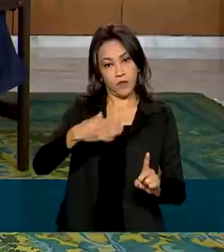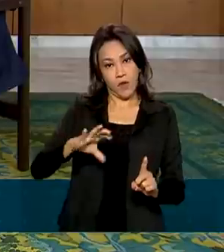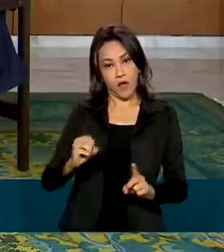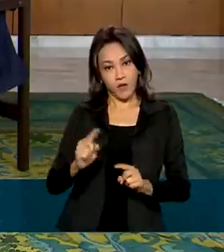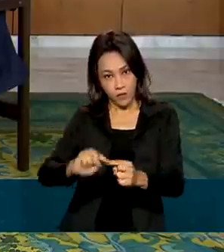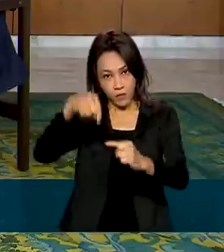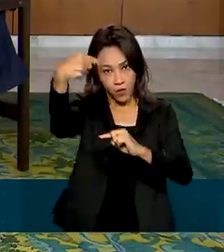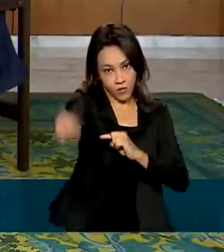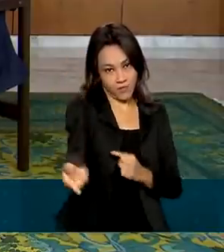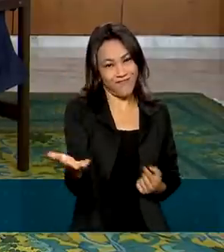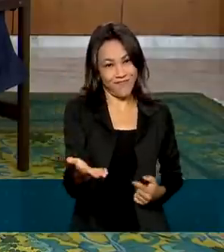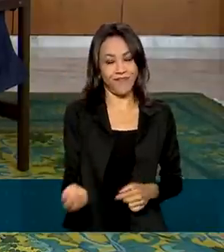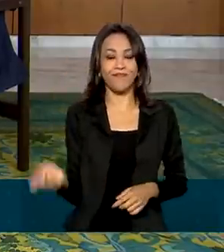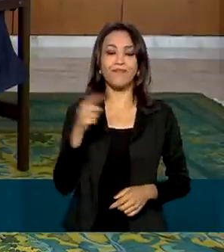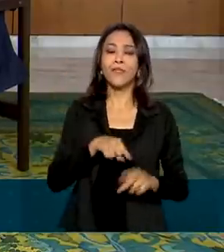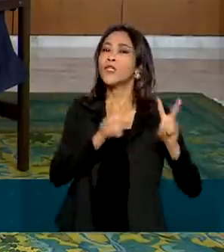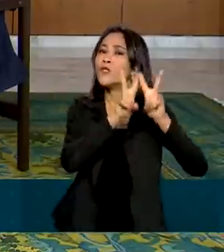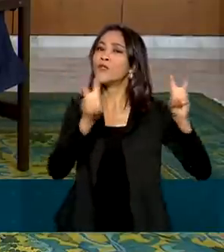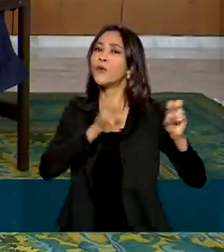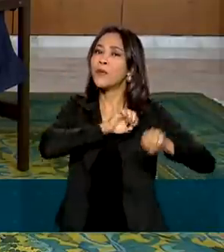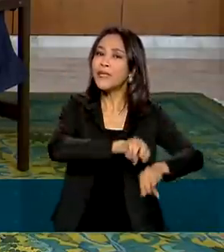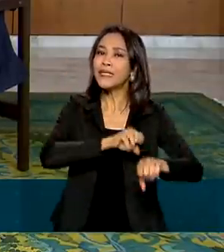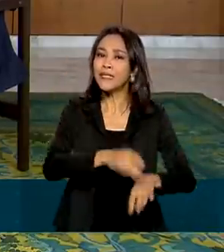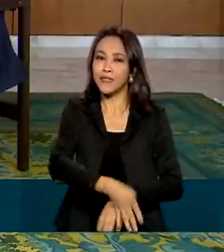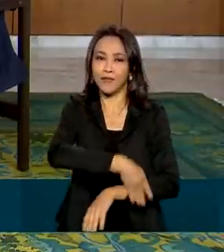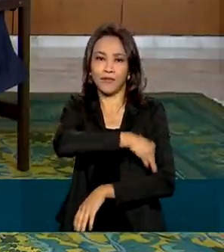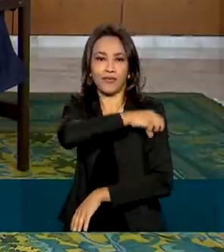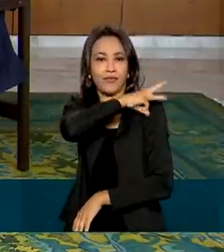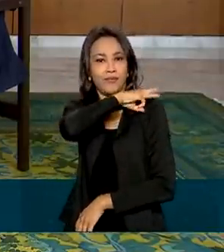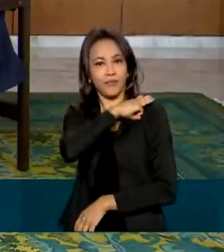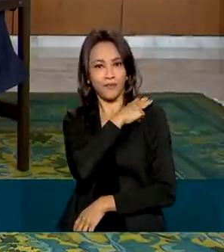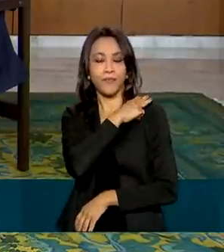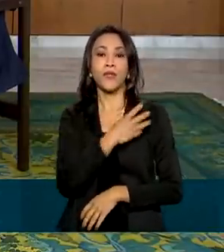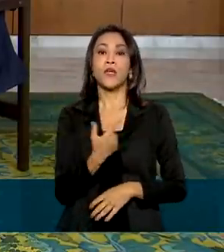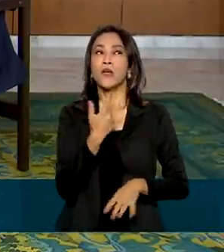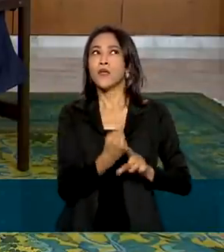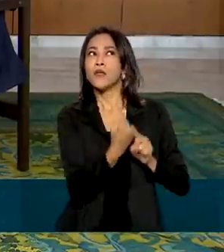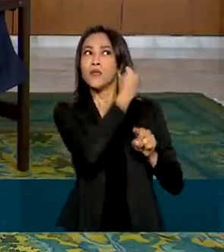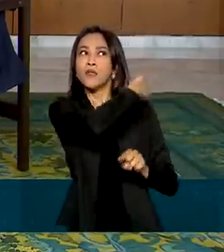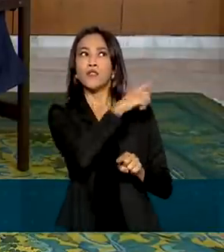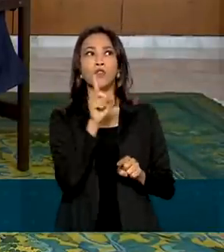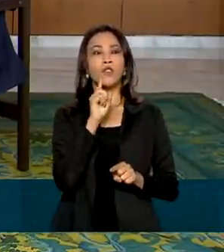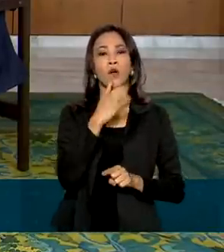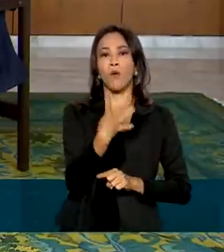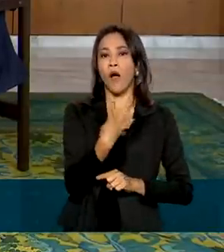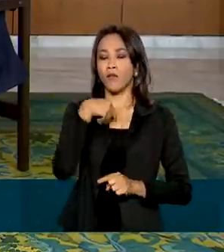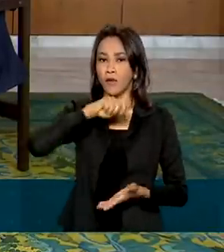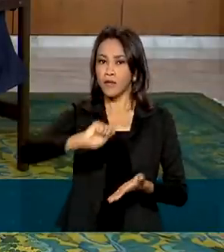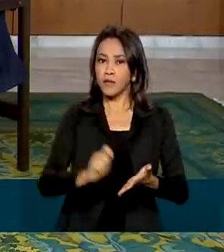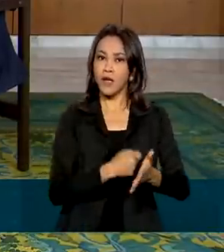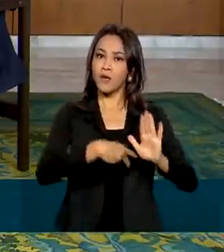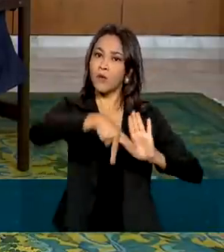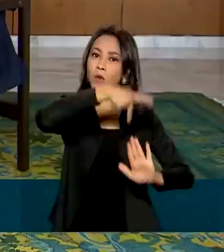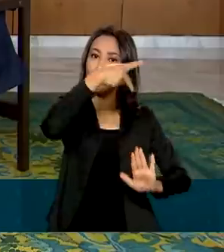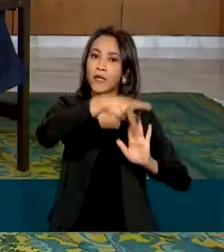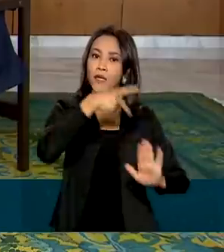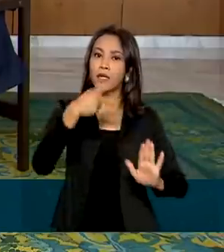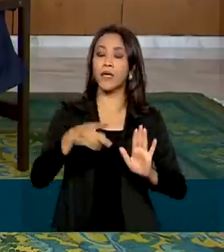agora. Vamos falar agora sobre a educação básica. No último dia 4, presidente, foi assinada a portaria que reajustou em